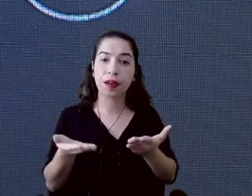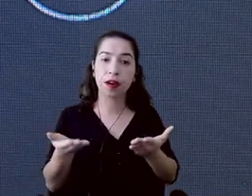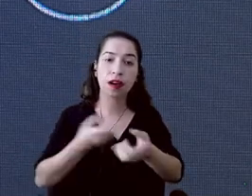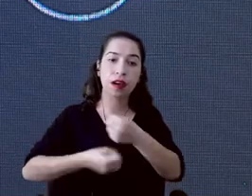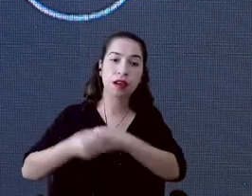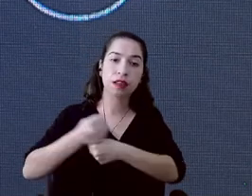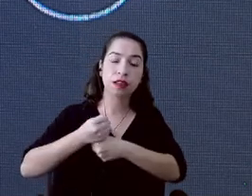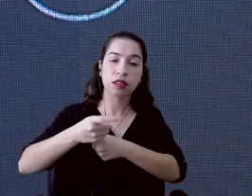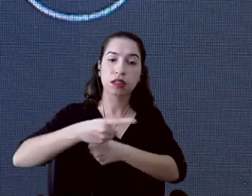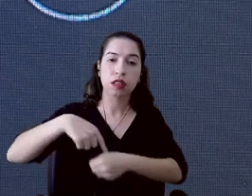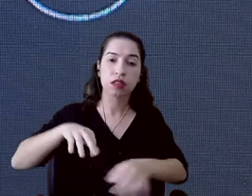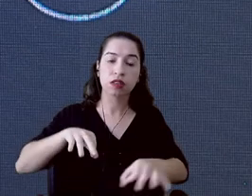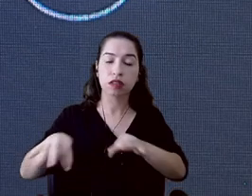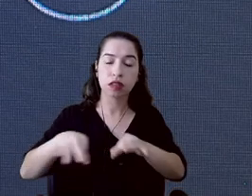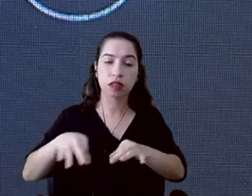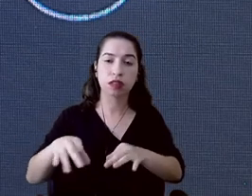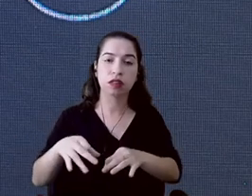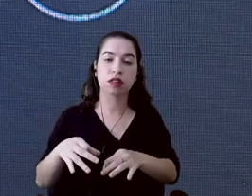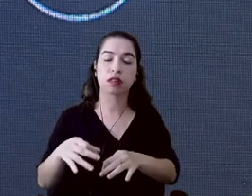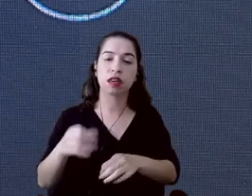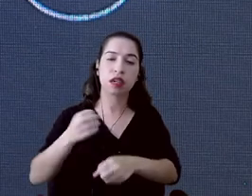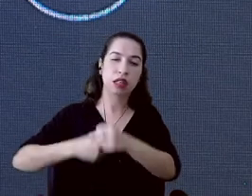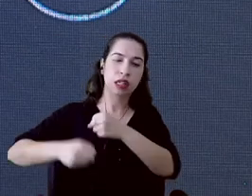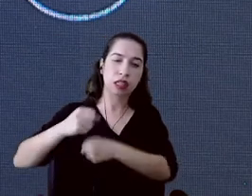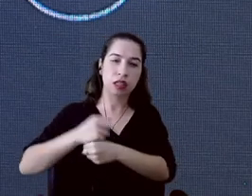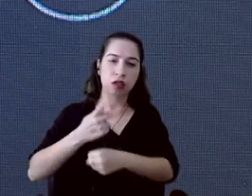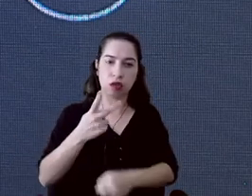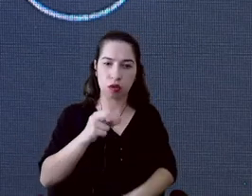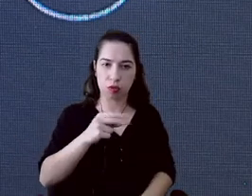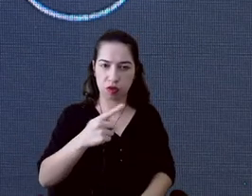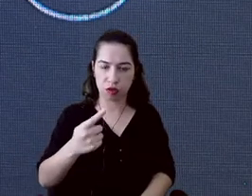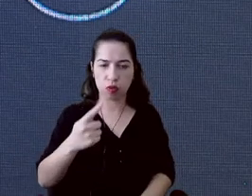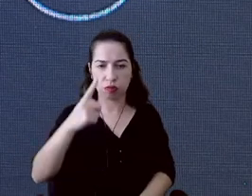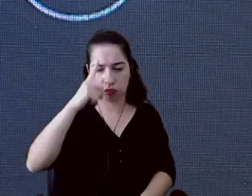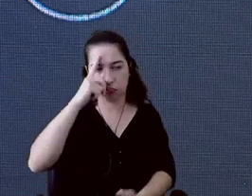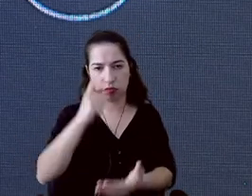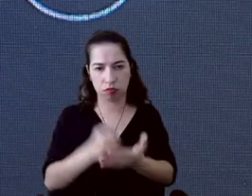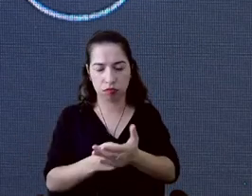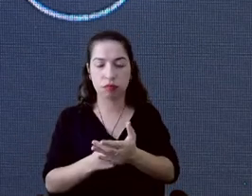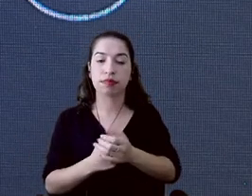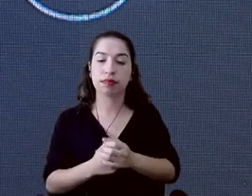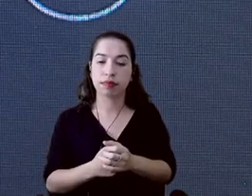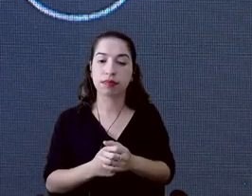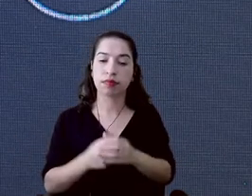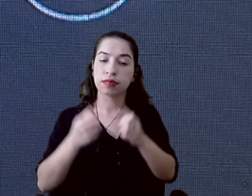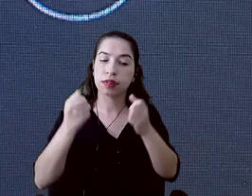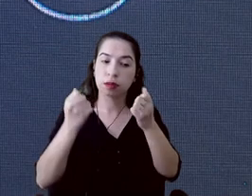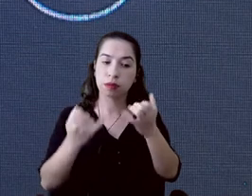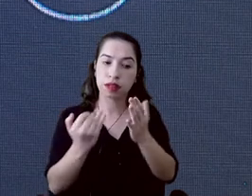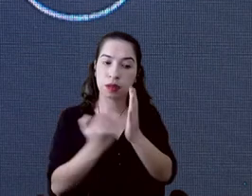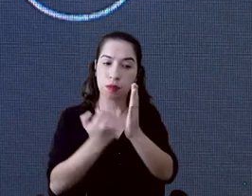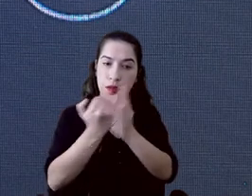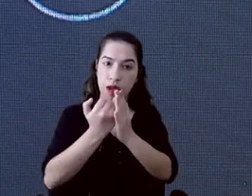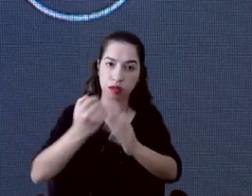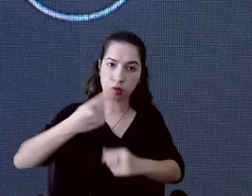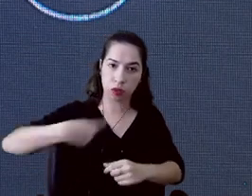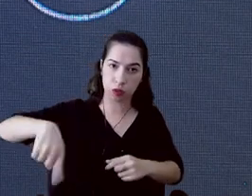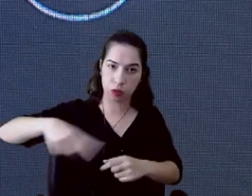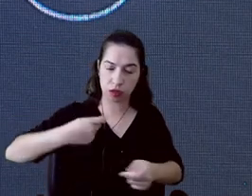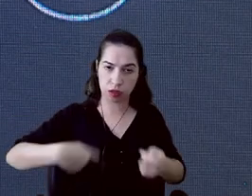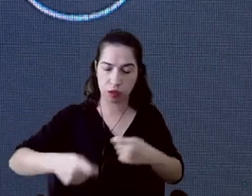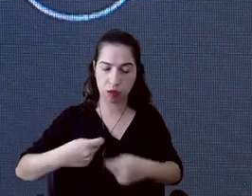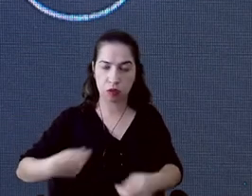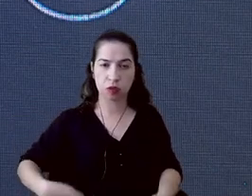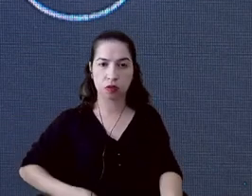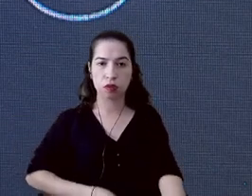essa decisão a gente tomou no fim de 2021 porque falando um pouco especificamente do nosso negócio nós